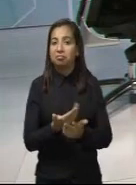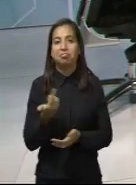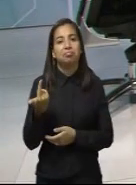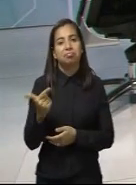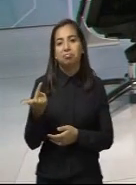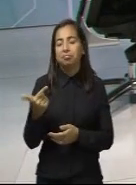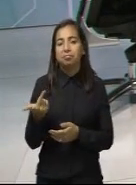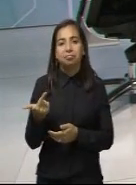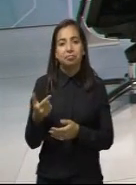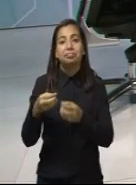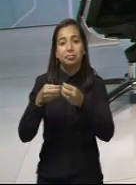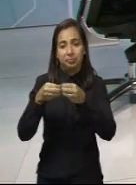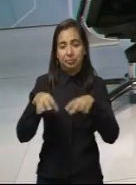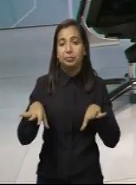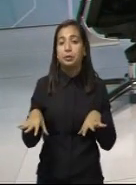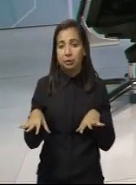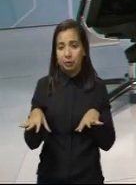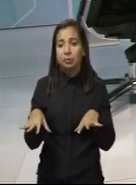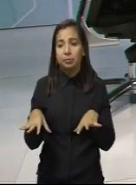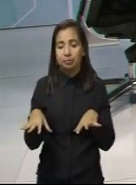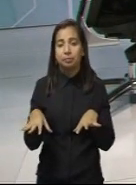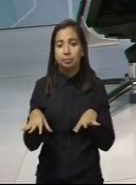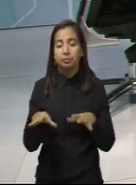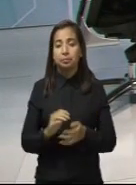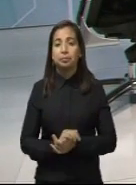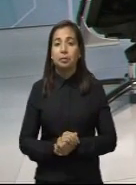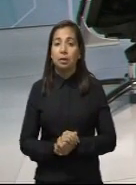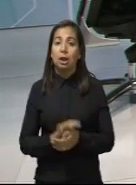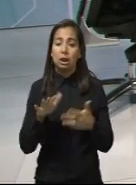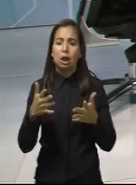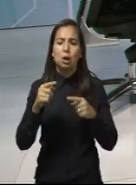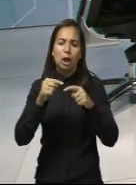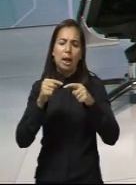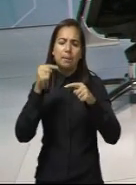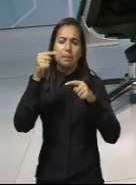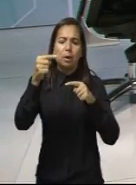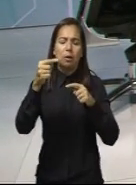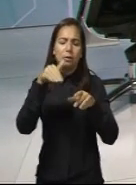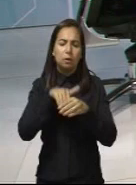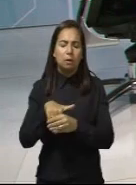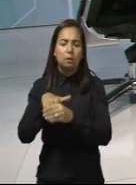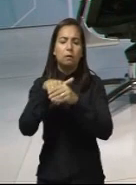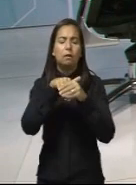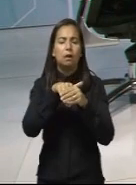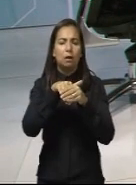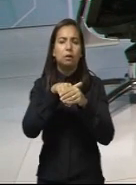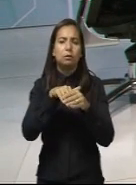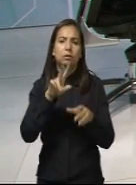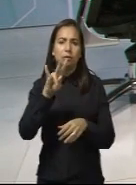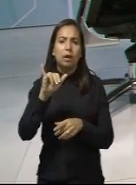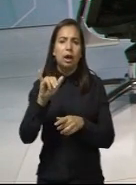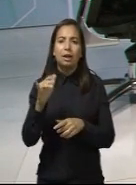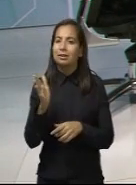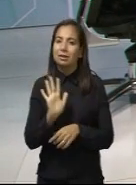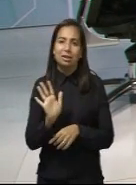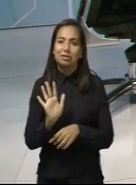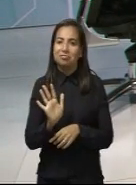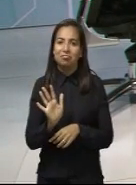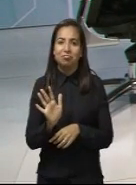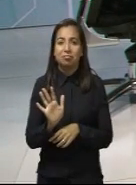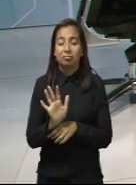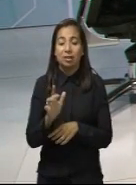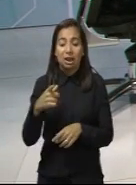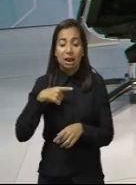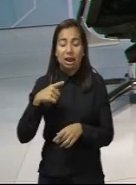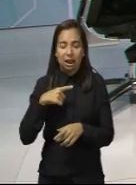hoje, quer dizer, para onde é que nós vamos? Aí você diz, não, com a próxima eleição, não é, o problema está mais fundo, mais